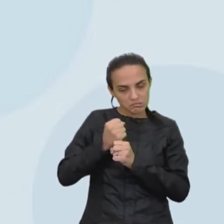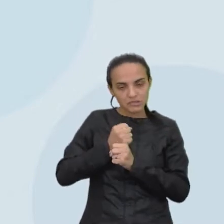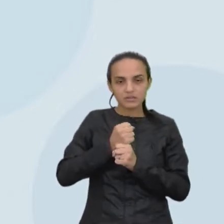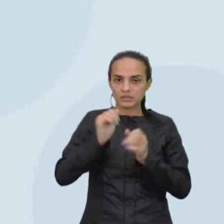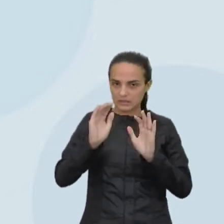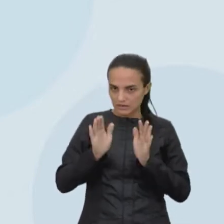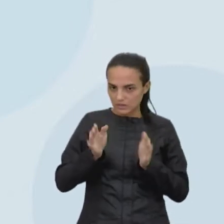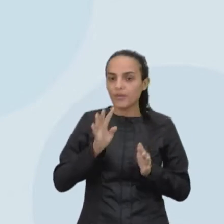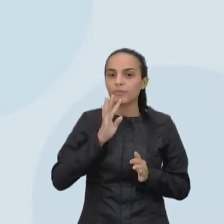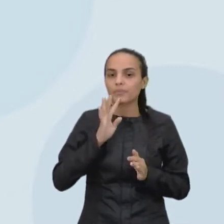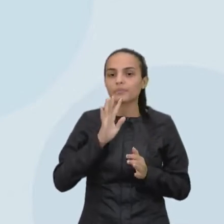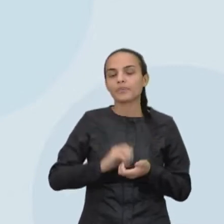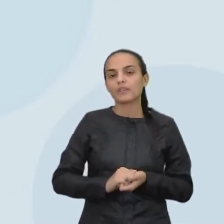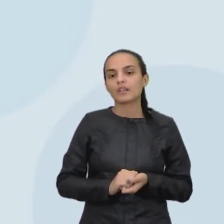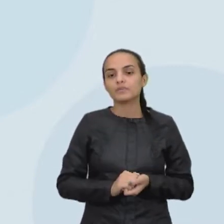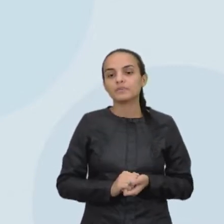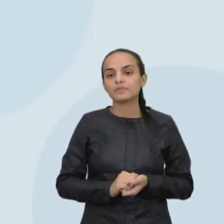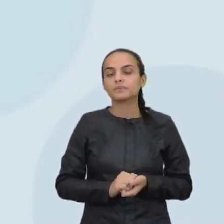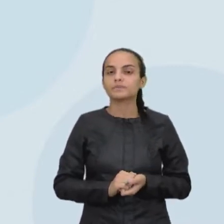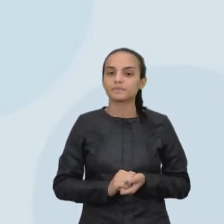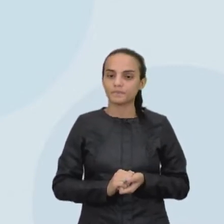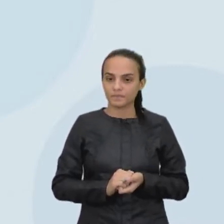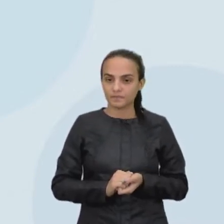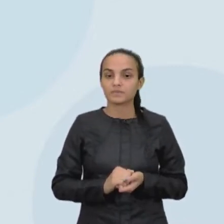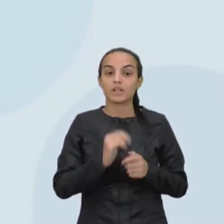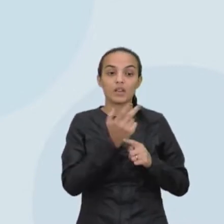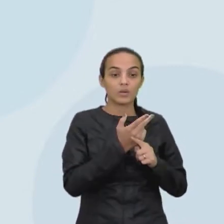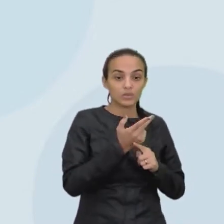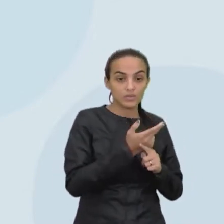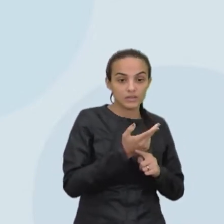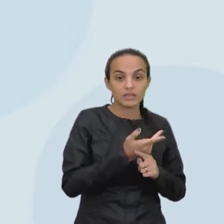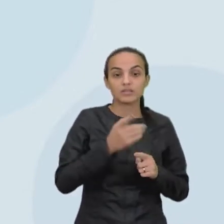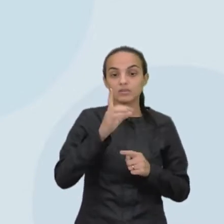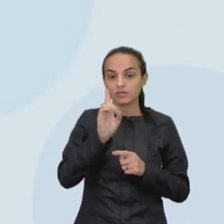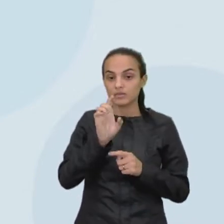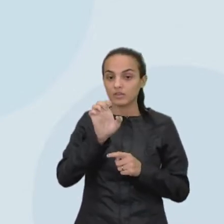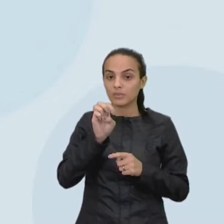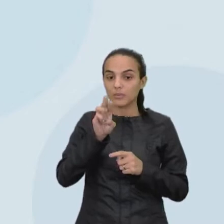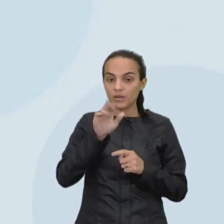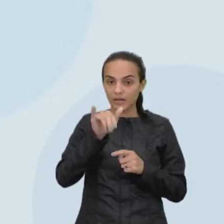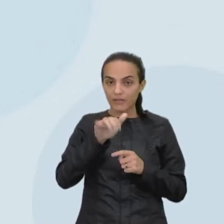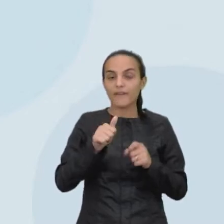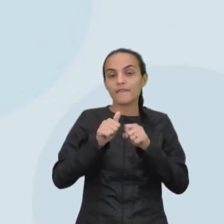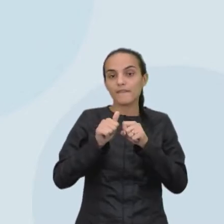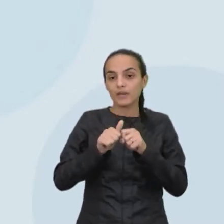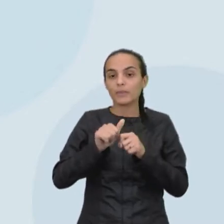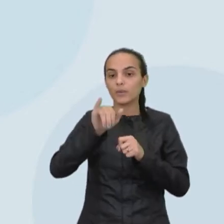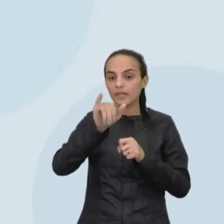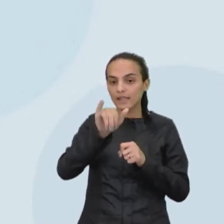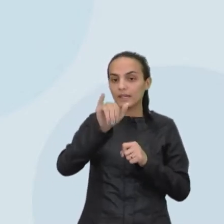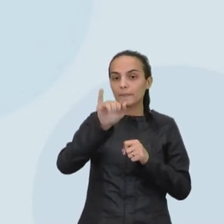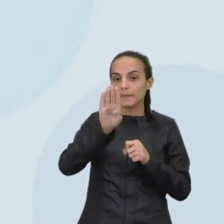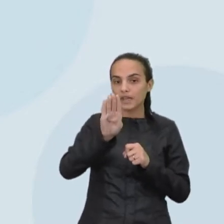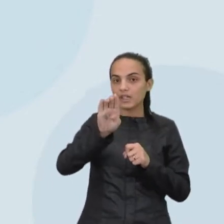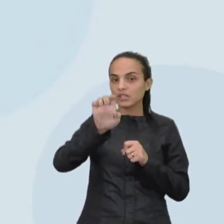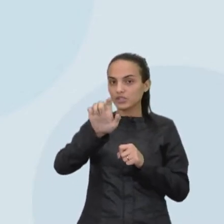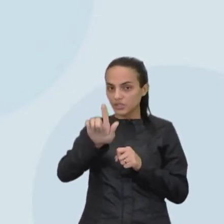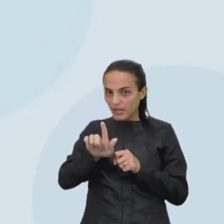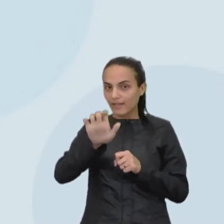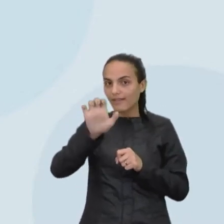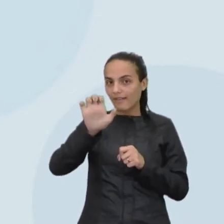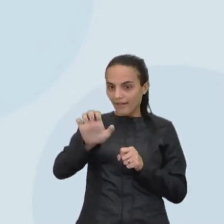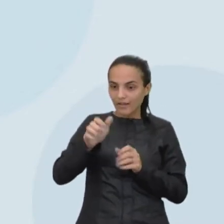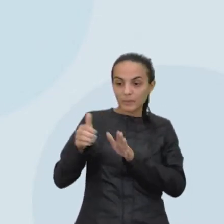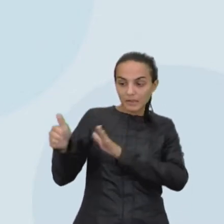tá? Muito popularizado. E o censo demográfico, normalmente aí realizado em certos